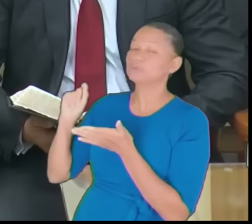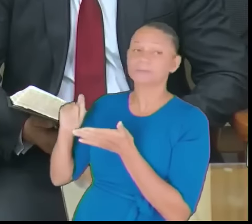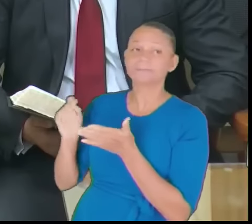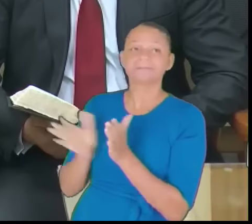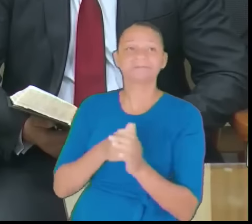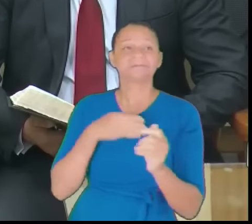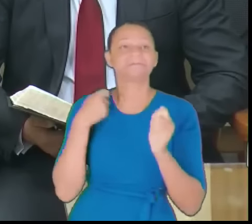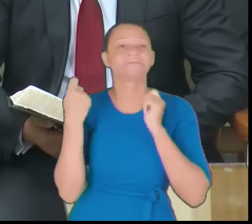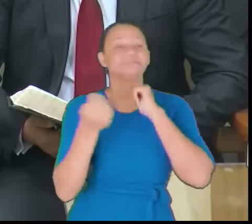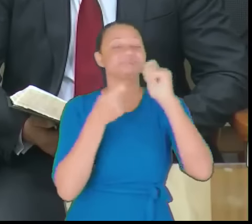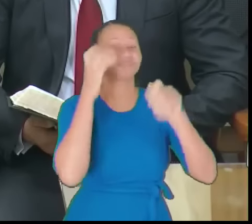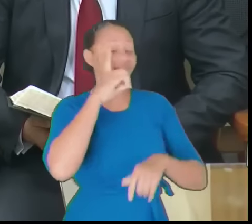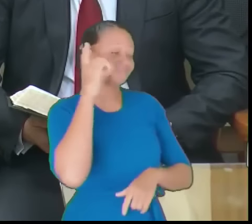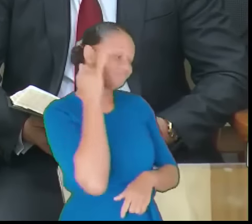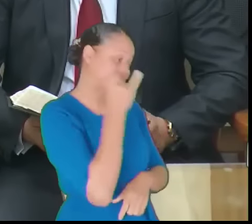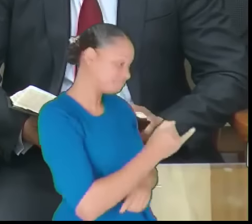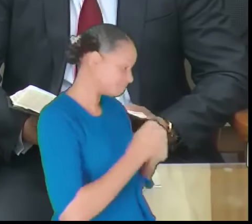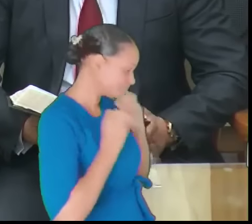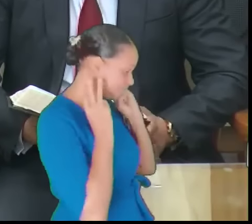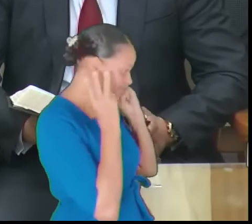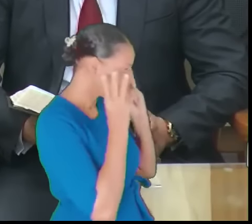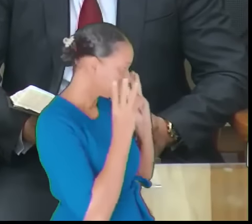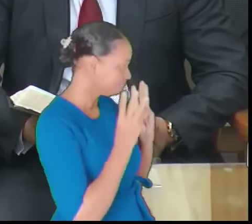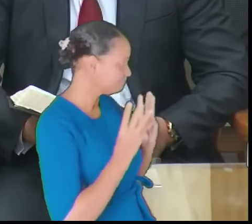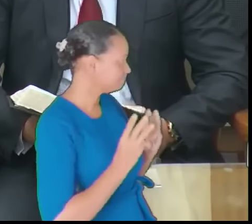Aleluia! Aí Deus disse a Moisés,